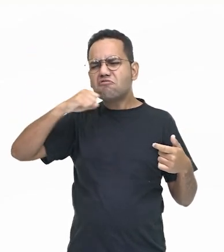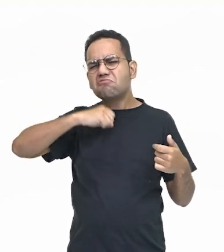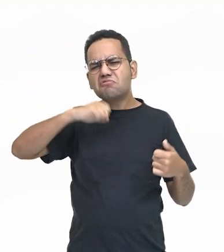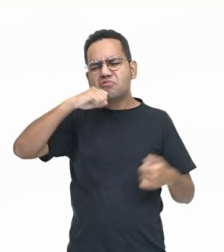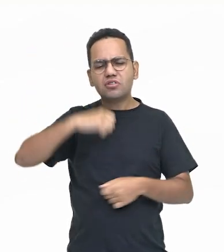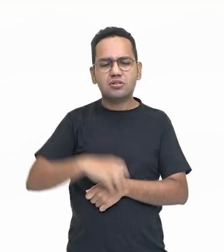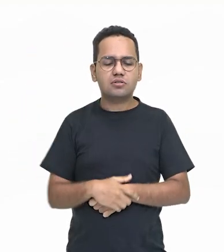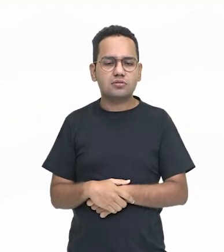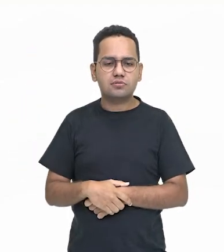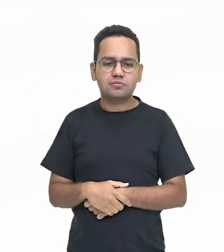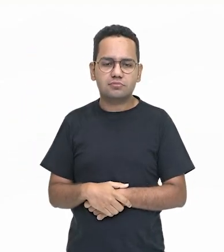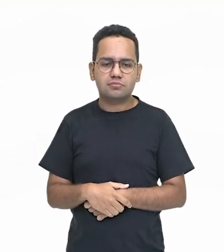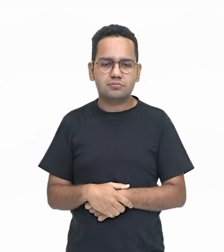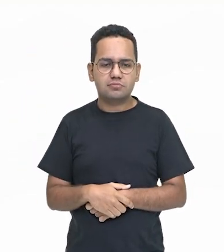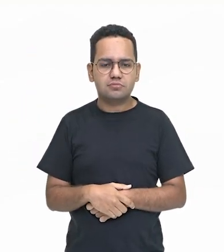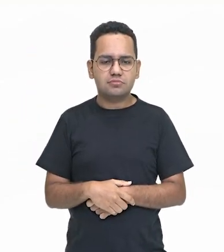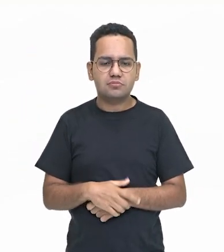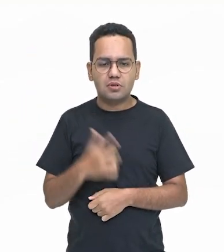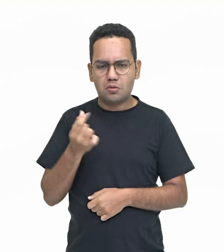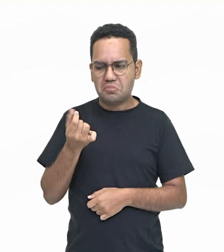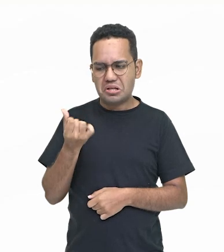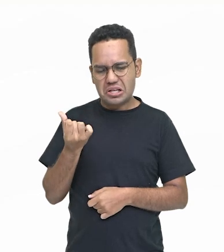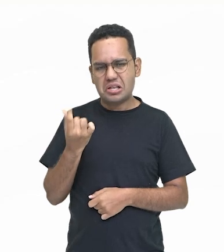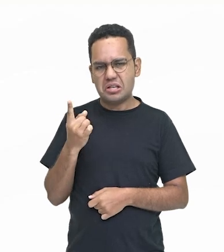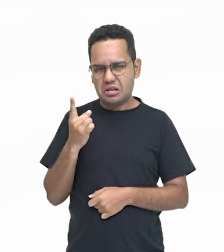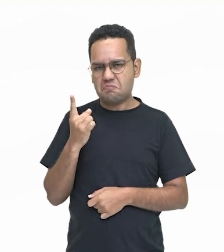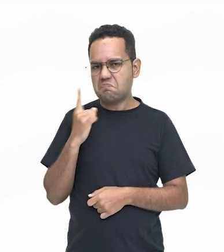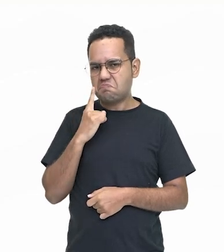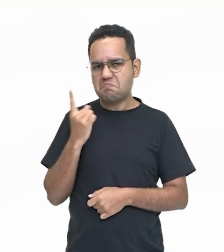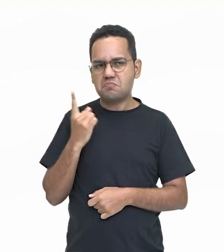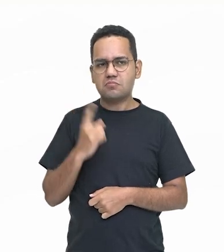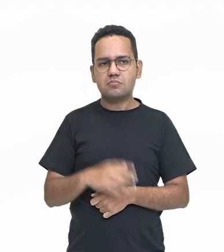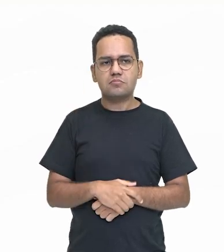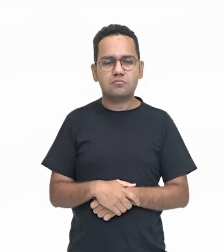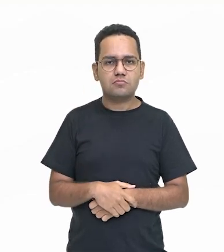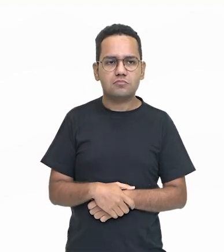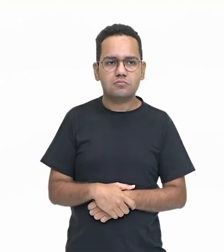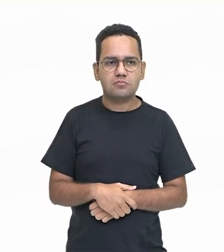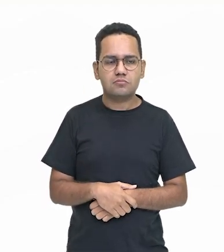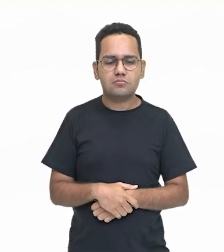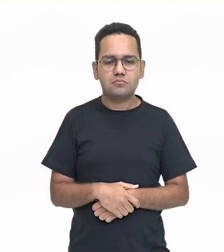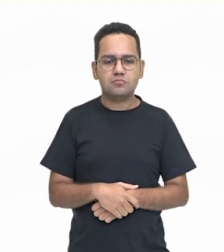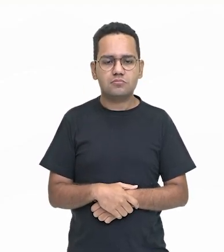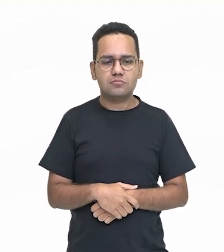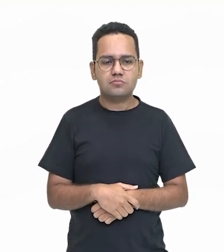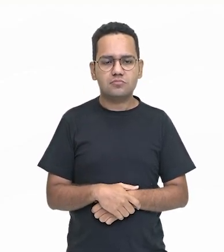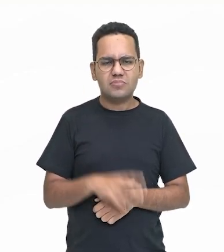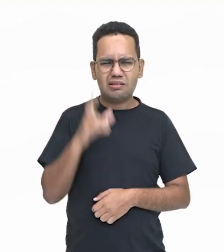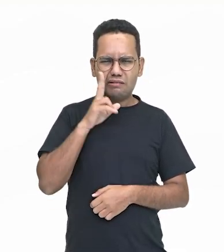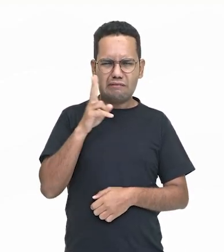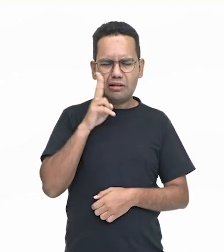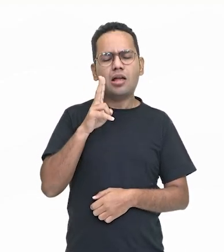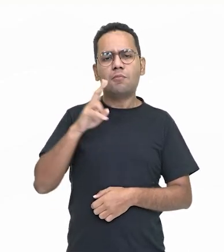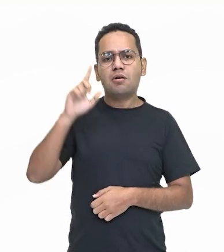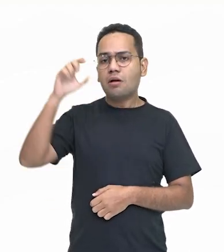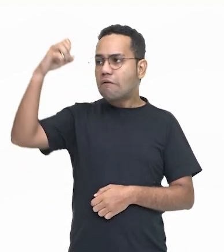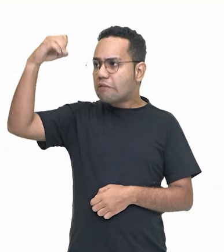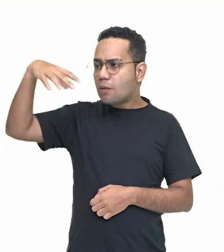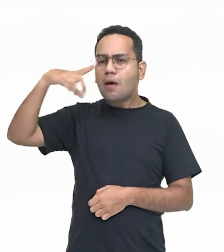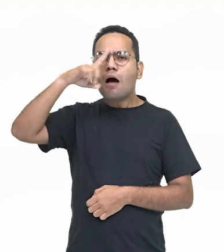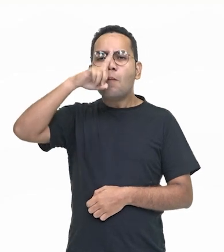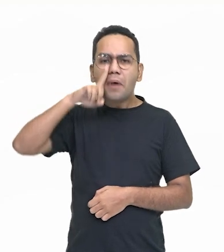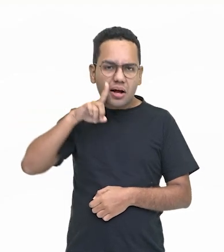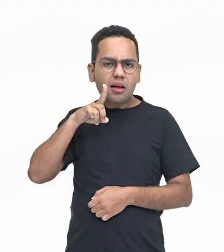olha, já é de 2016 esse exercício. E aí, se você lembra ainda das lâmpadas incandescentes, aquela